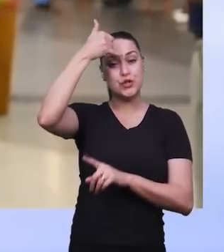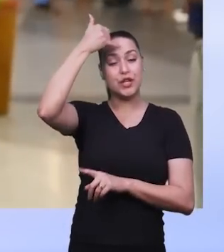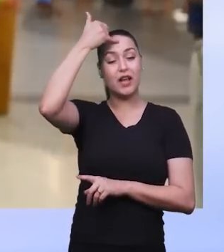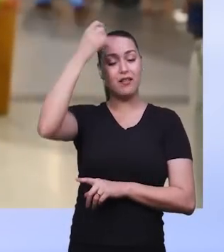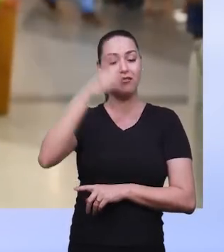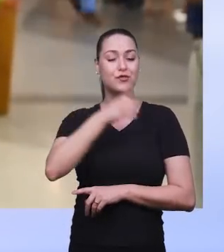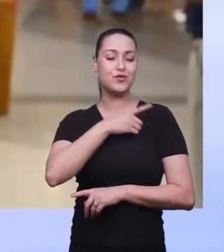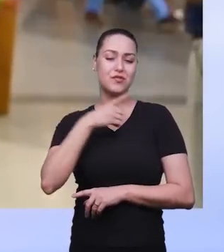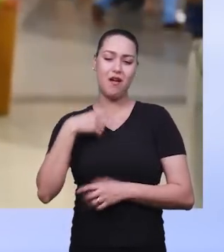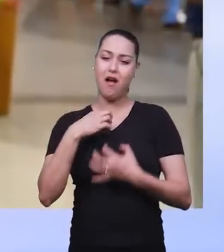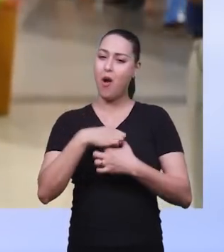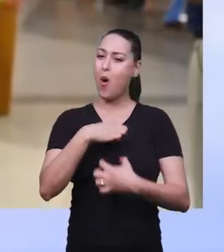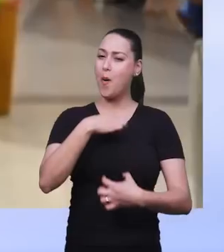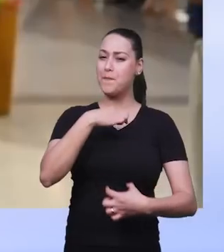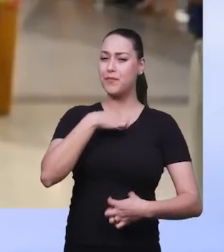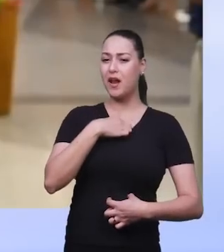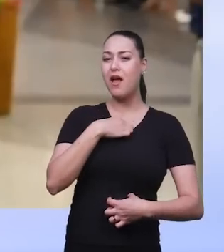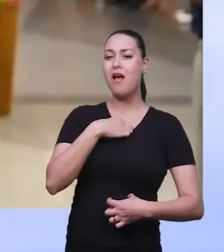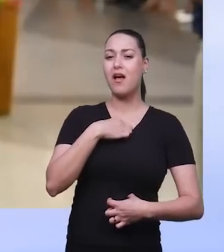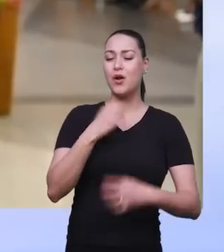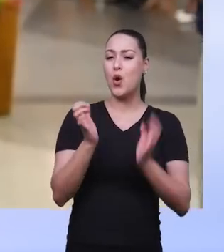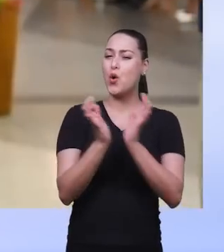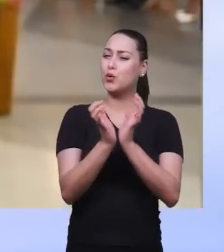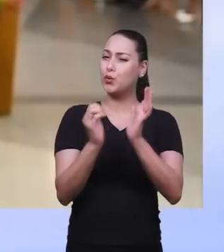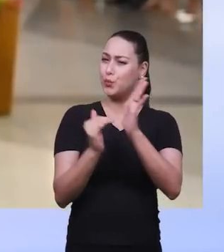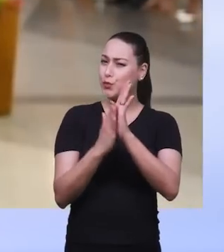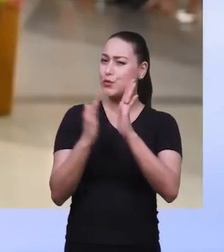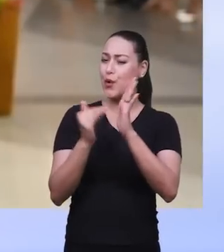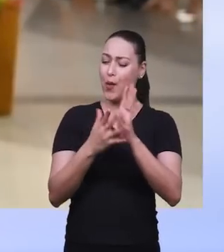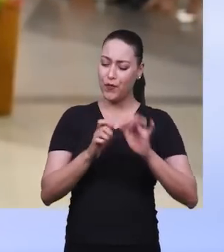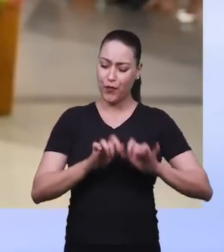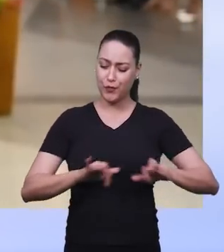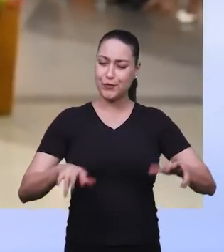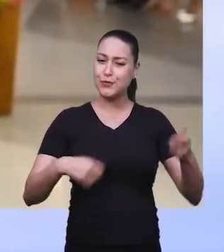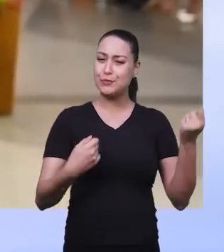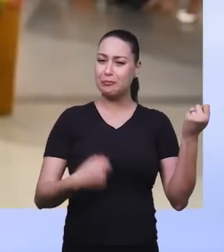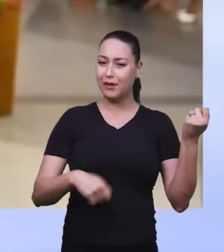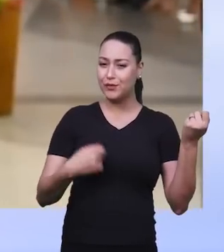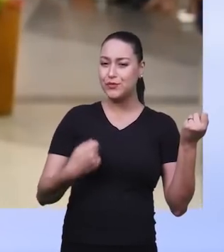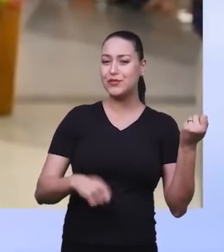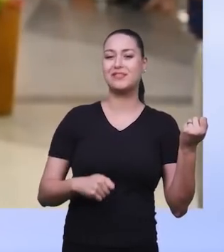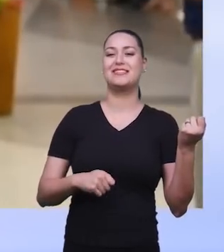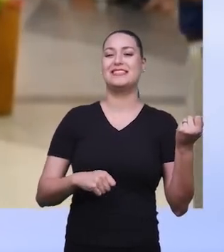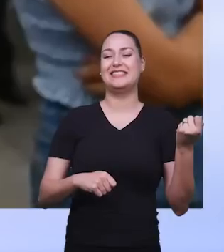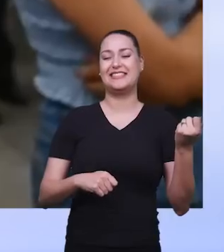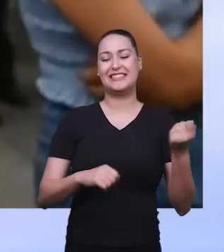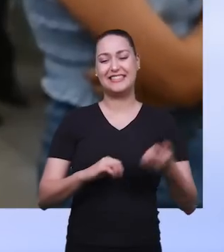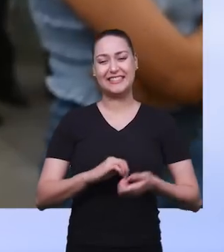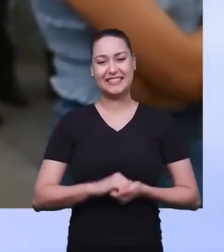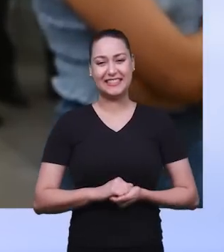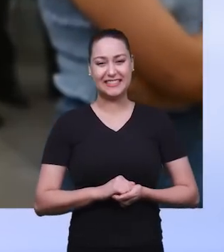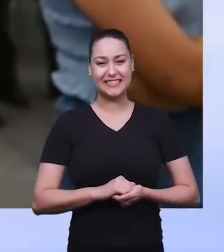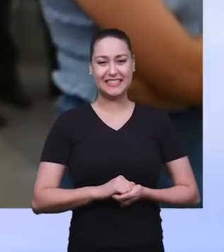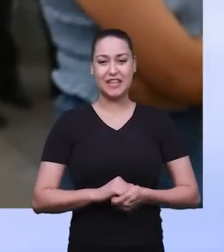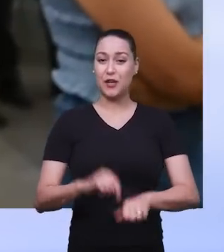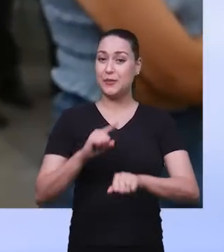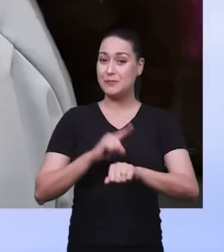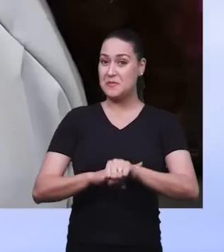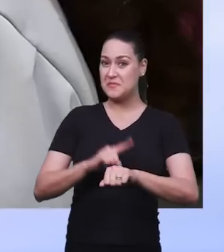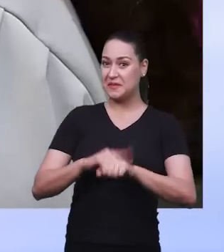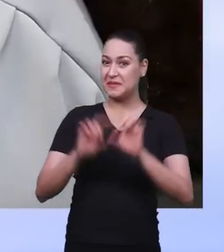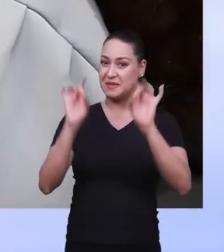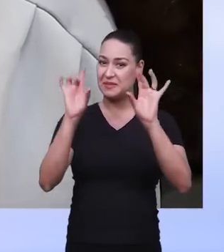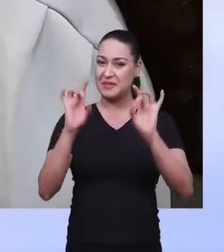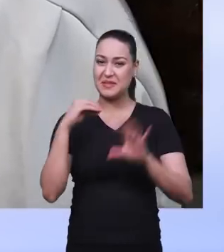diáconos, obreiros e os irmãos que compõem o grupo de louvor e instrumentistas da nossa igreja. Momento especial